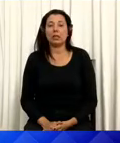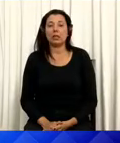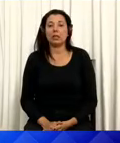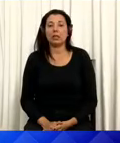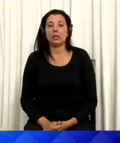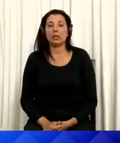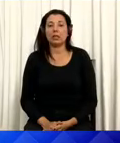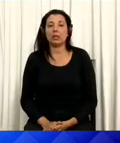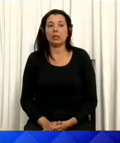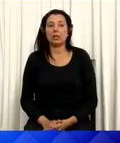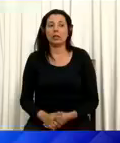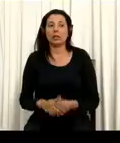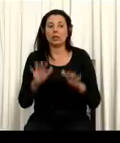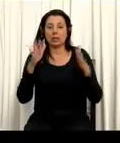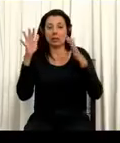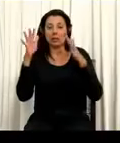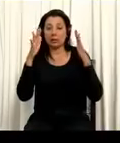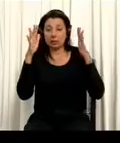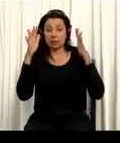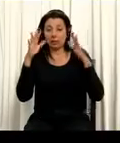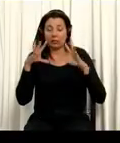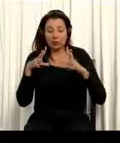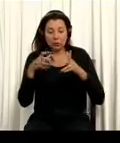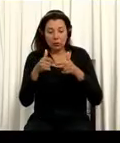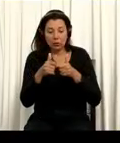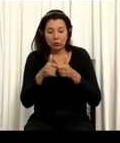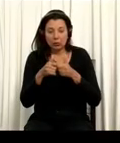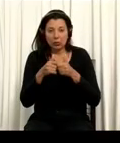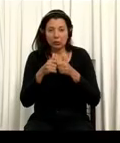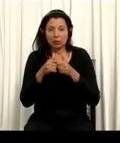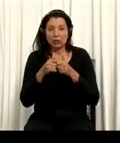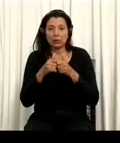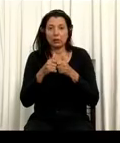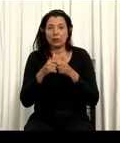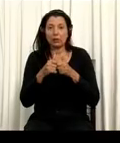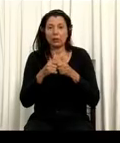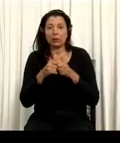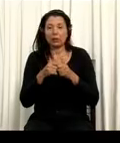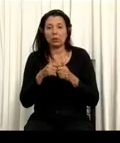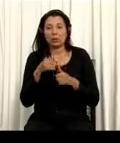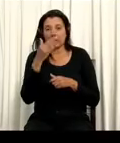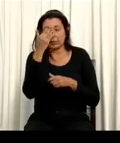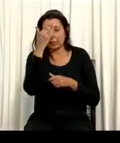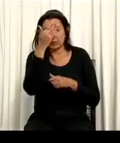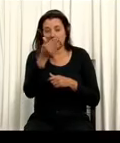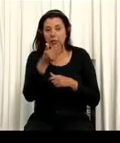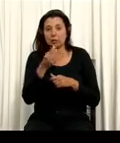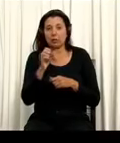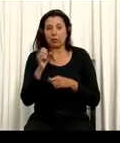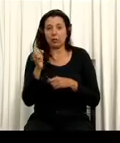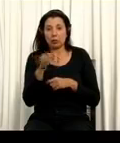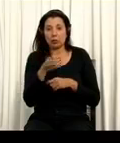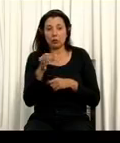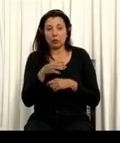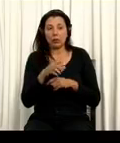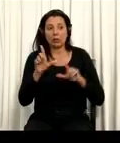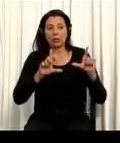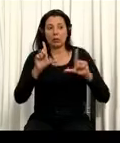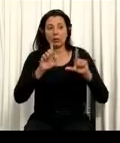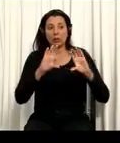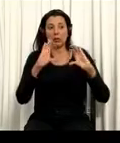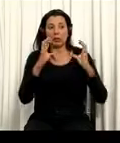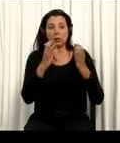Salve, salve a todas e a todos. Uma gratidão aí de estar novamente aqui na TV